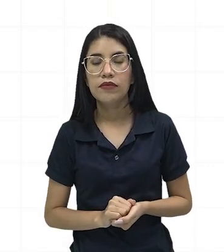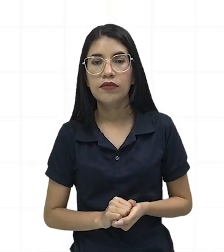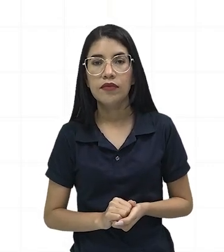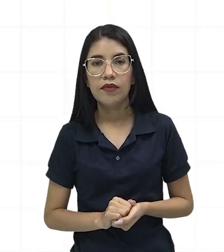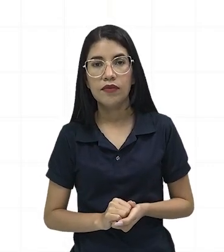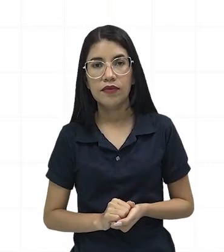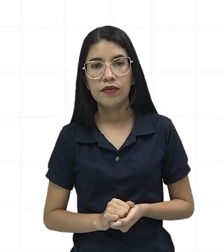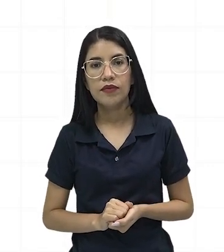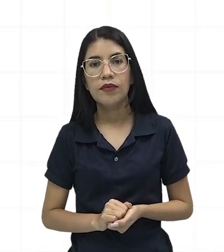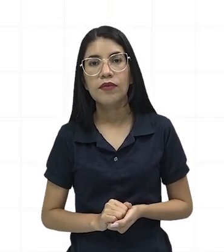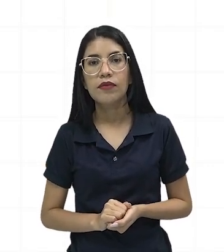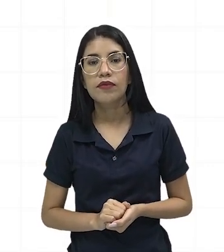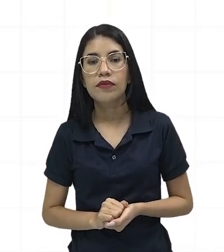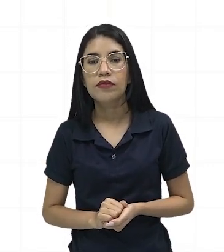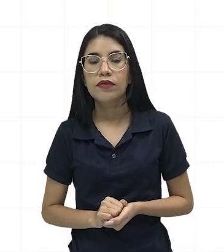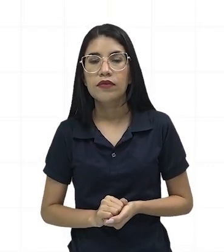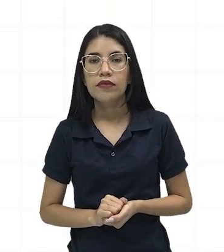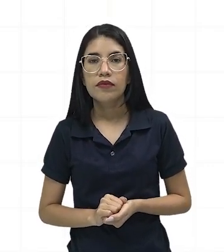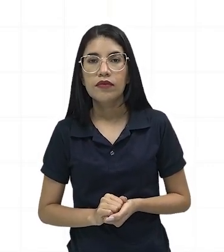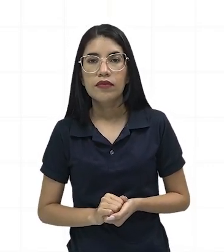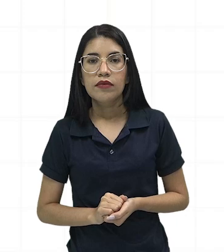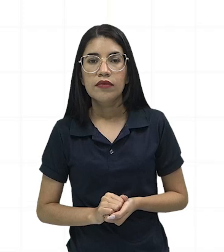graus. Né?